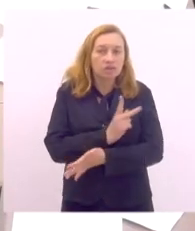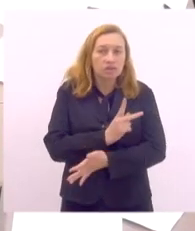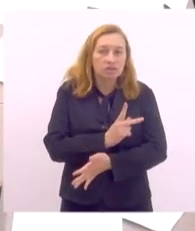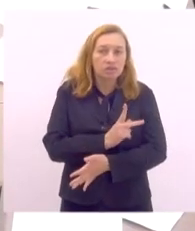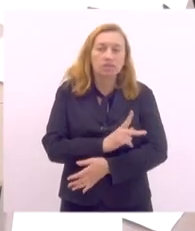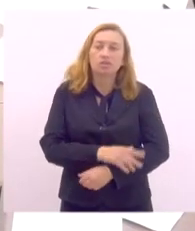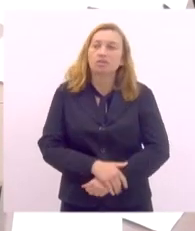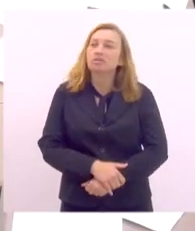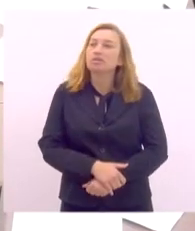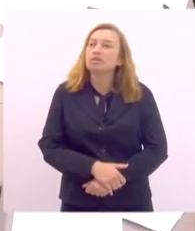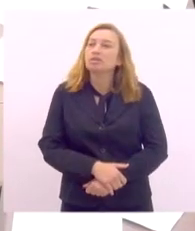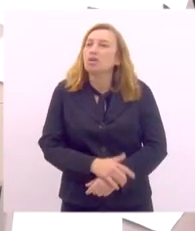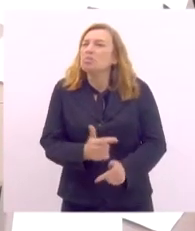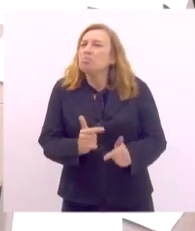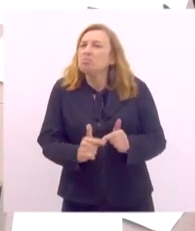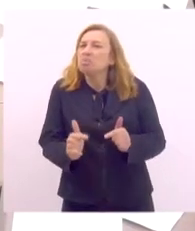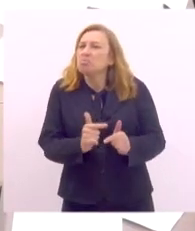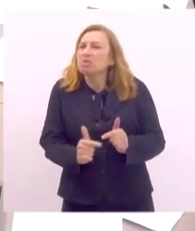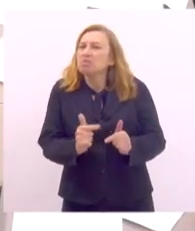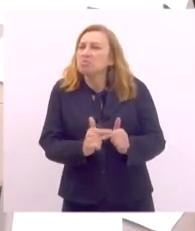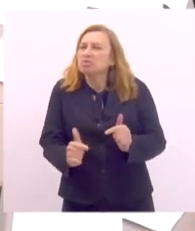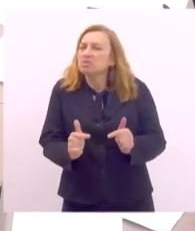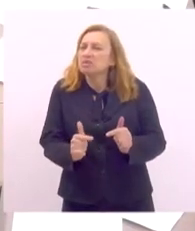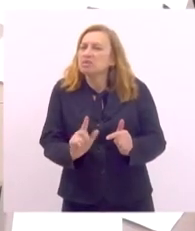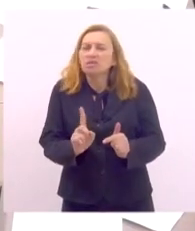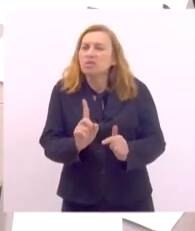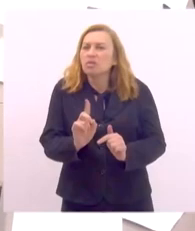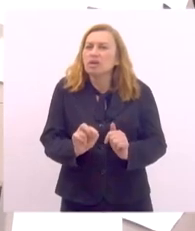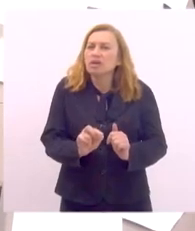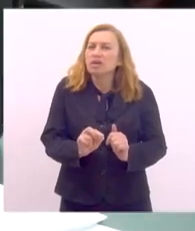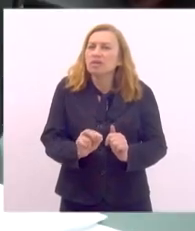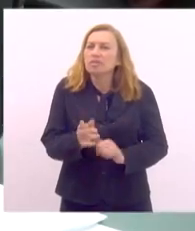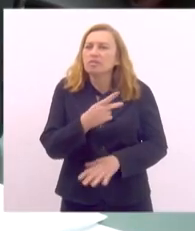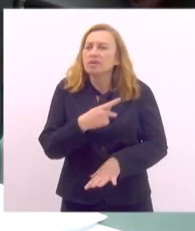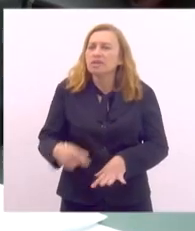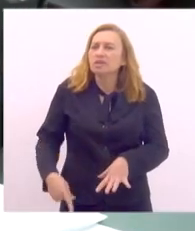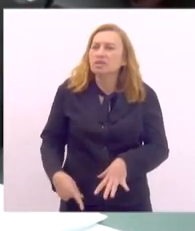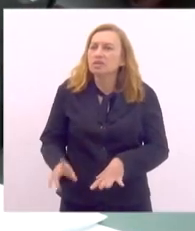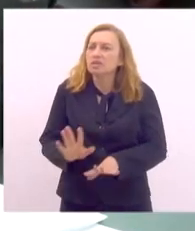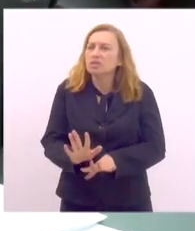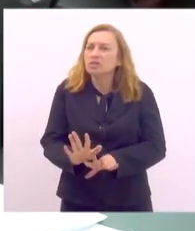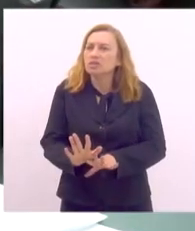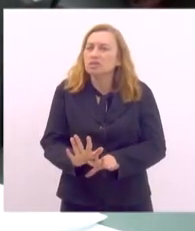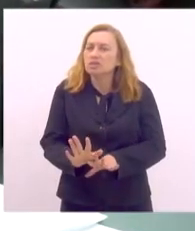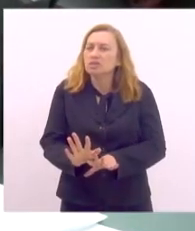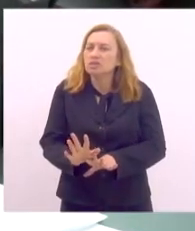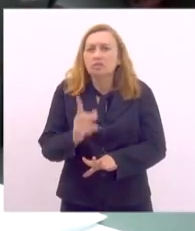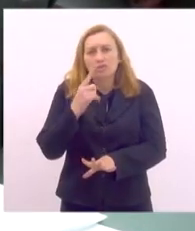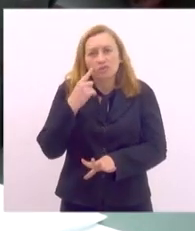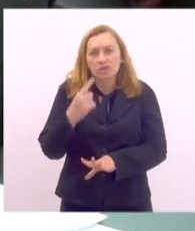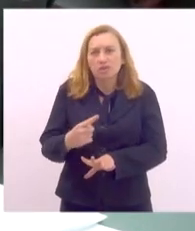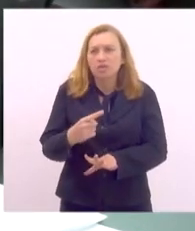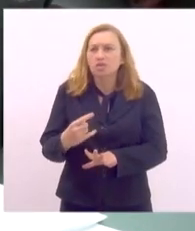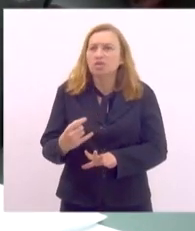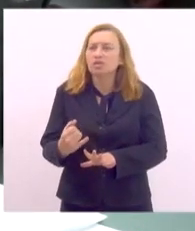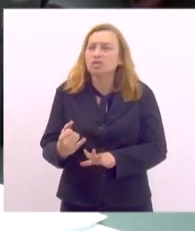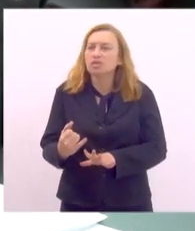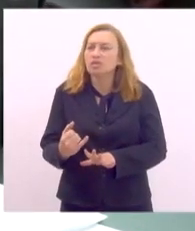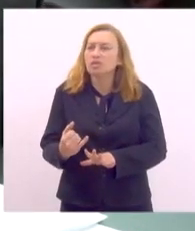essa... O problema não... Deixa eu voltar a lei aqui para o... Não é nem esse, presidente. Quando a gente... Olha, coloca... o caput. Institui o